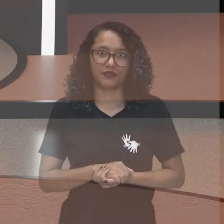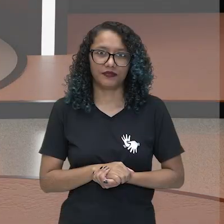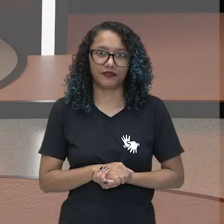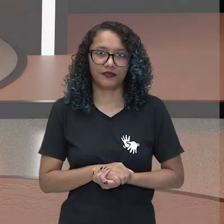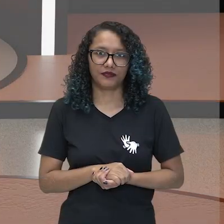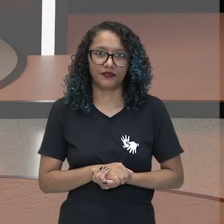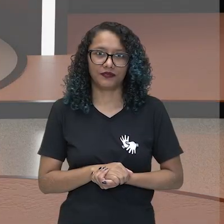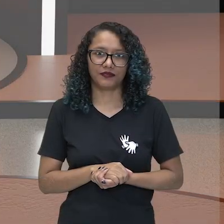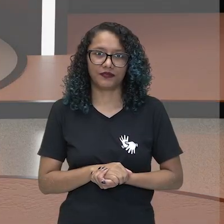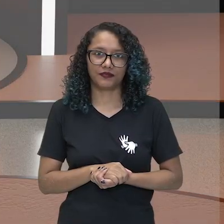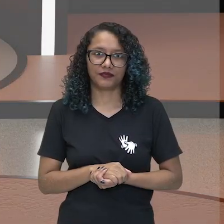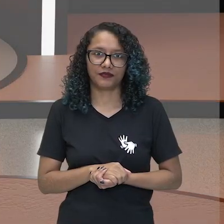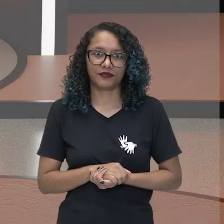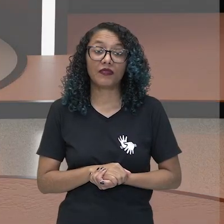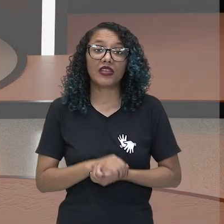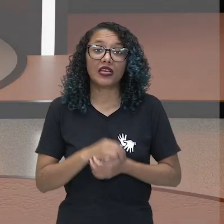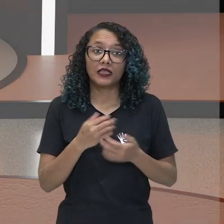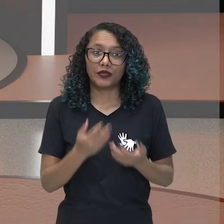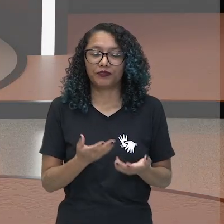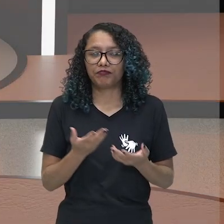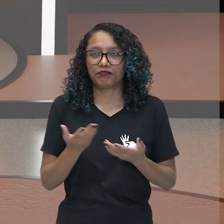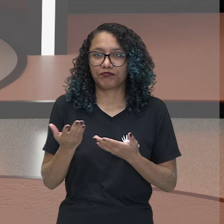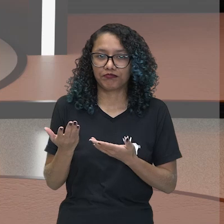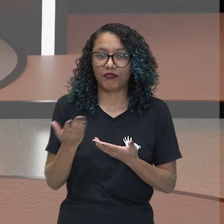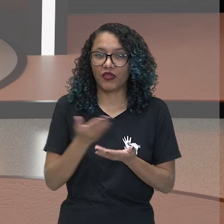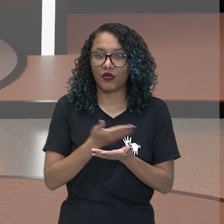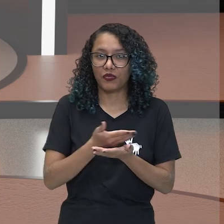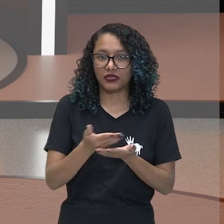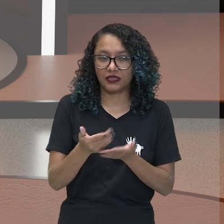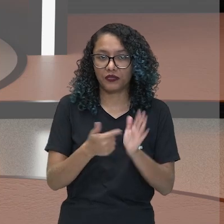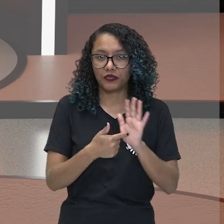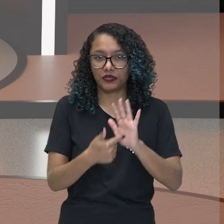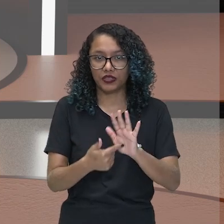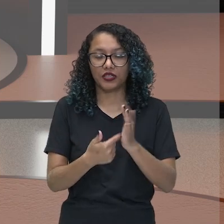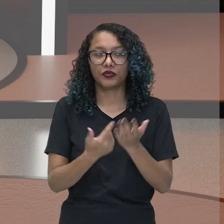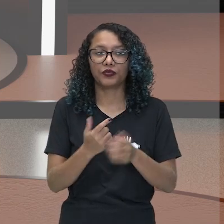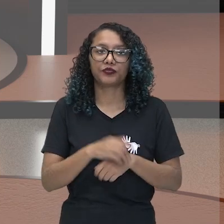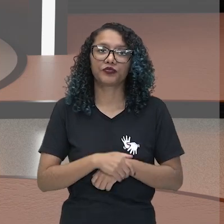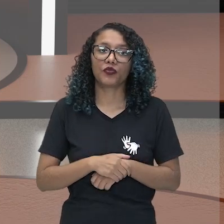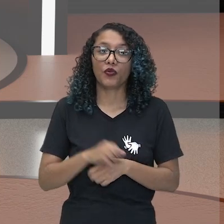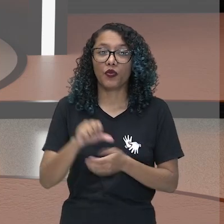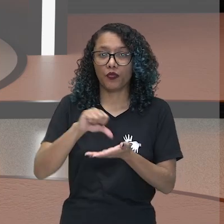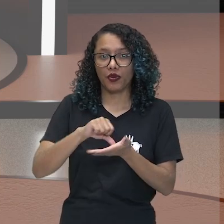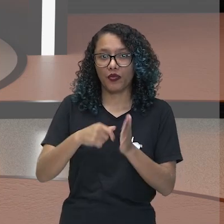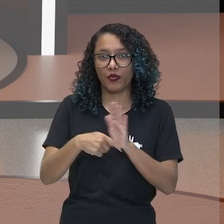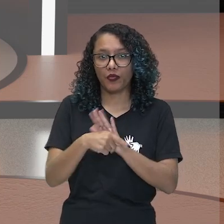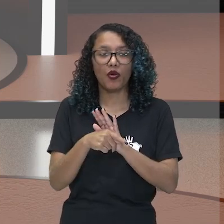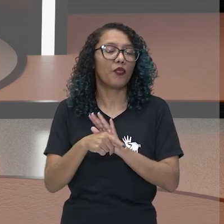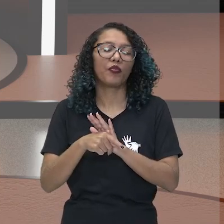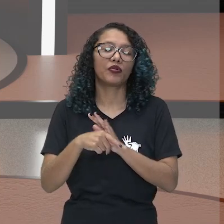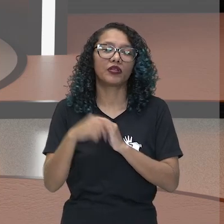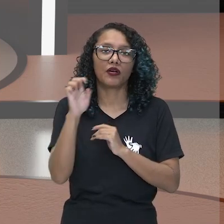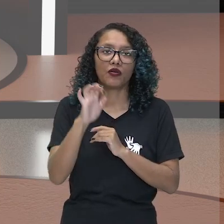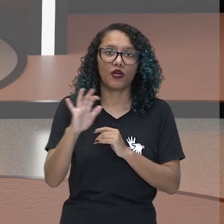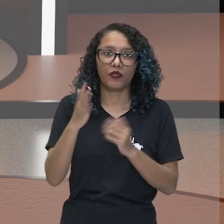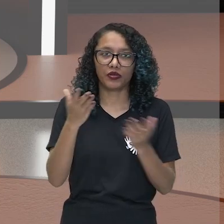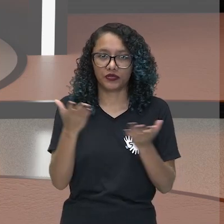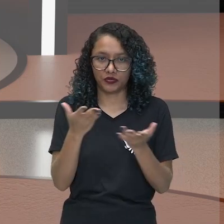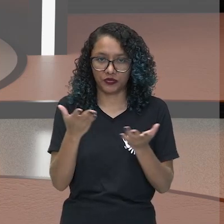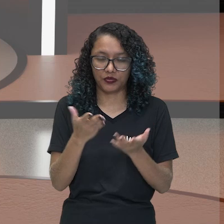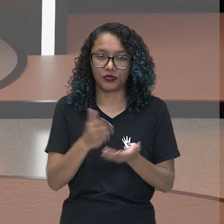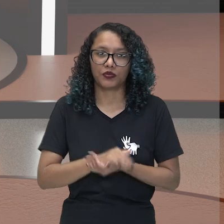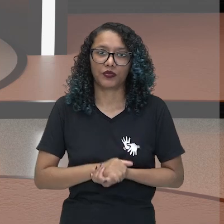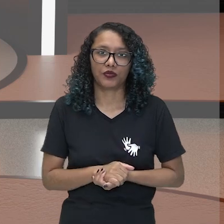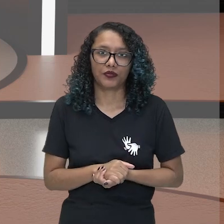Aqui comigo já estamos então iniciando a aula com o mapa político da Europa atual. A Europa é um dos